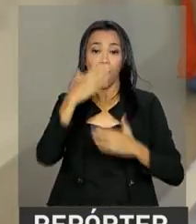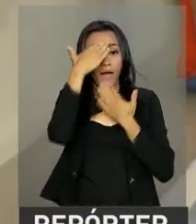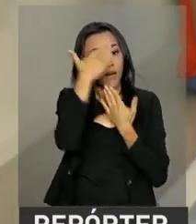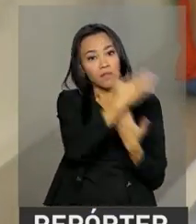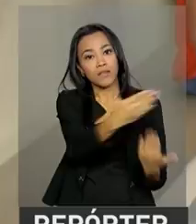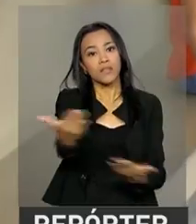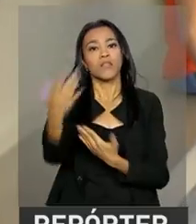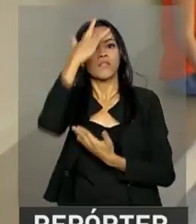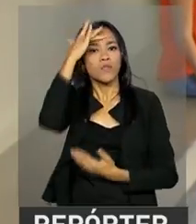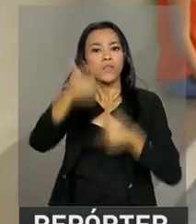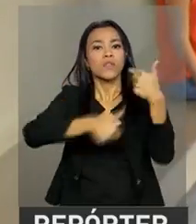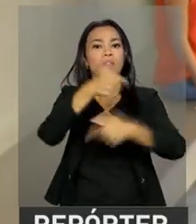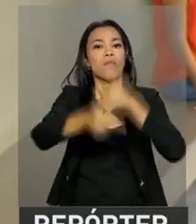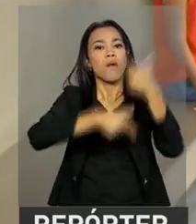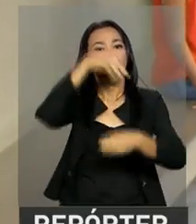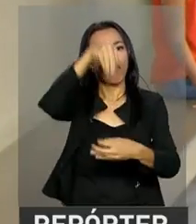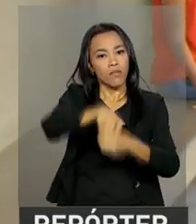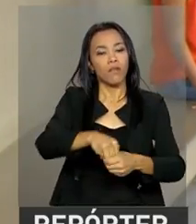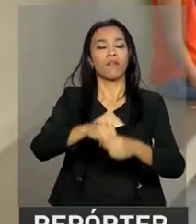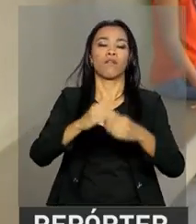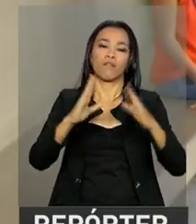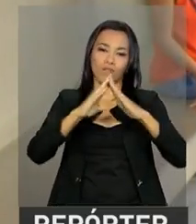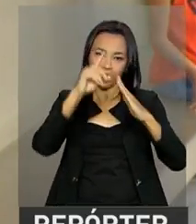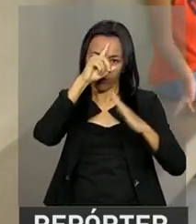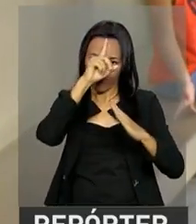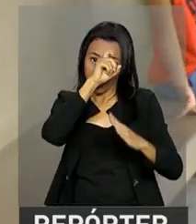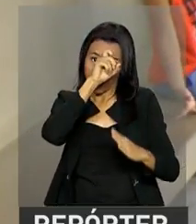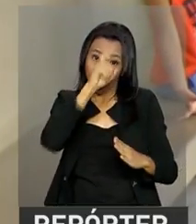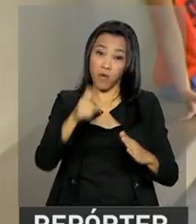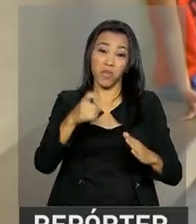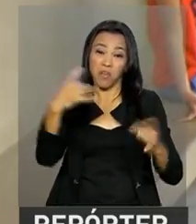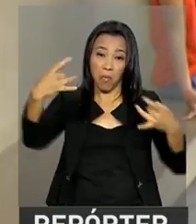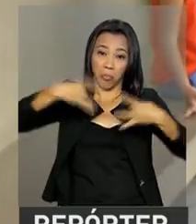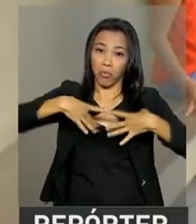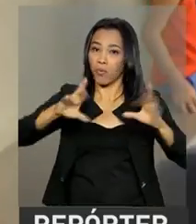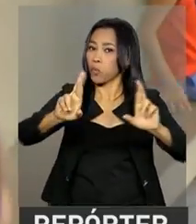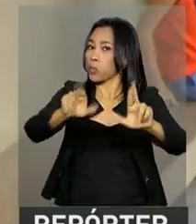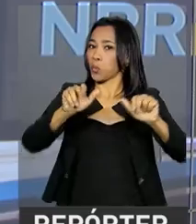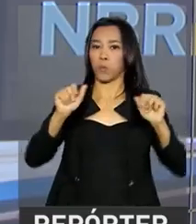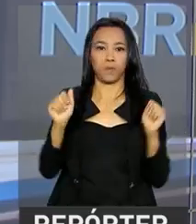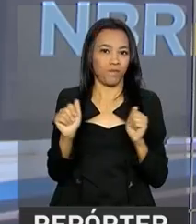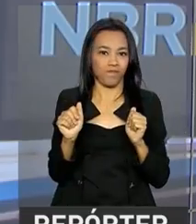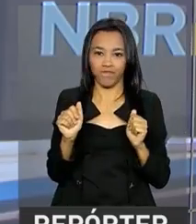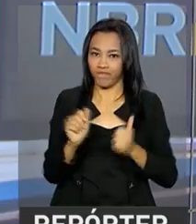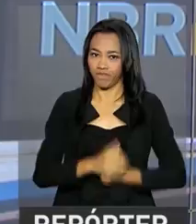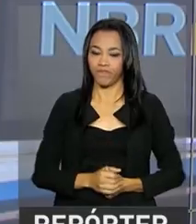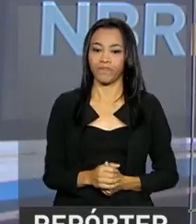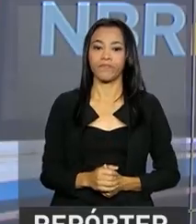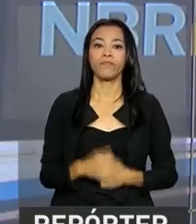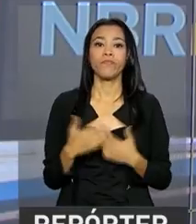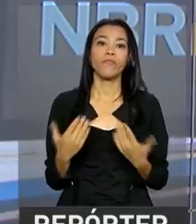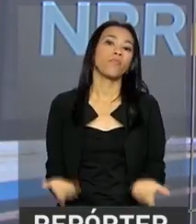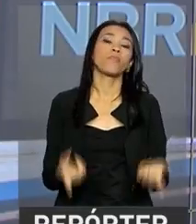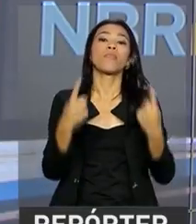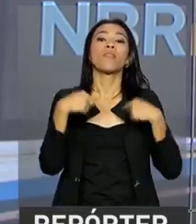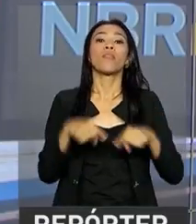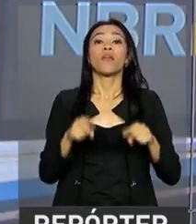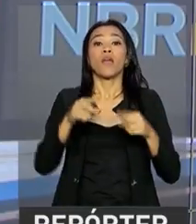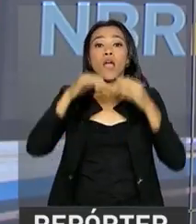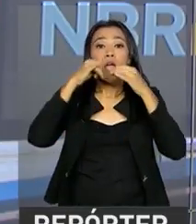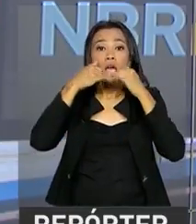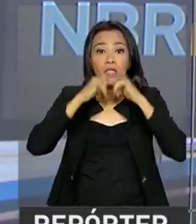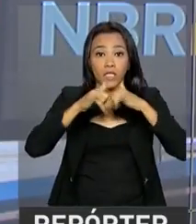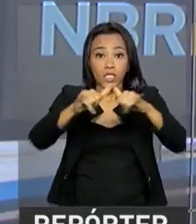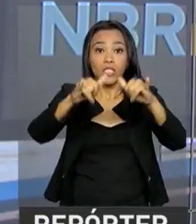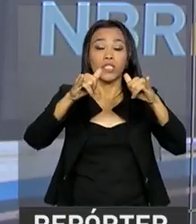aqui que fazem tudo pela gente que não desampara a gente nunca a fonte de energia predominante na